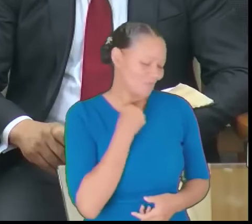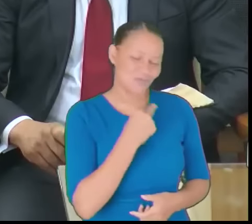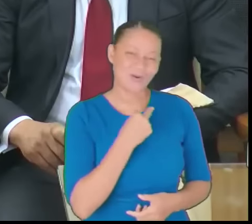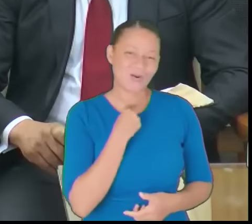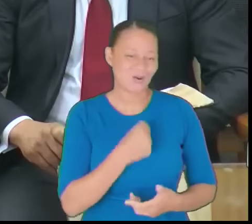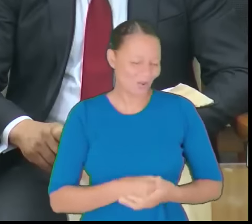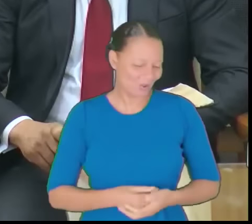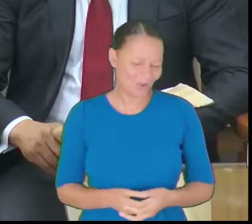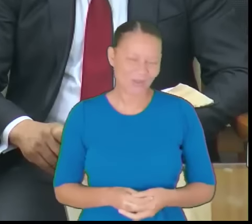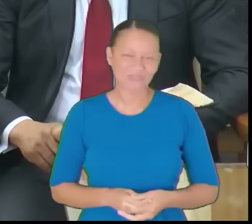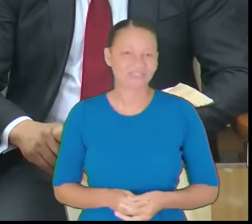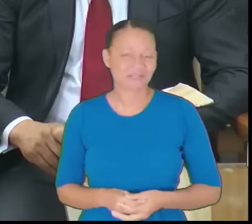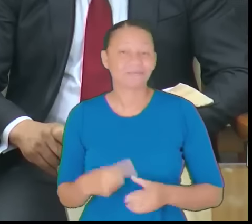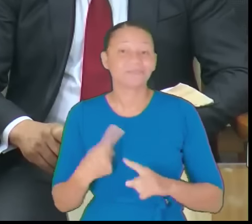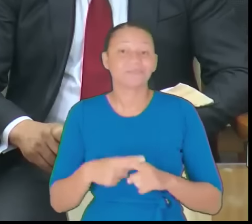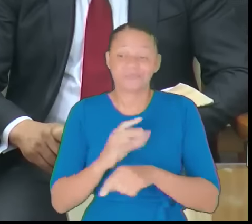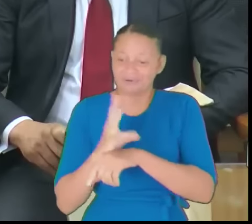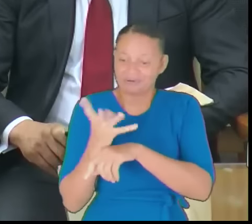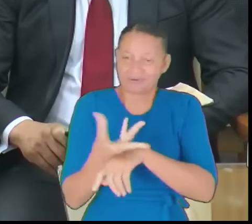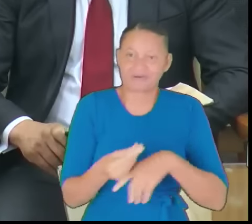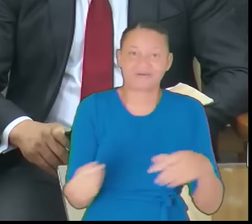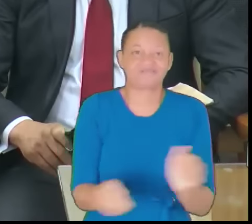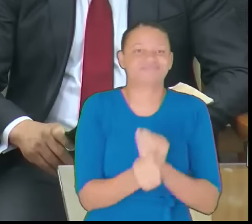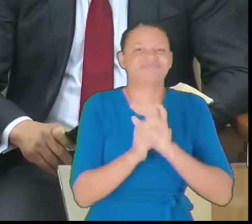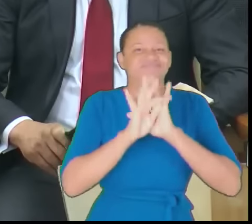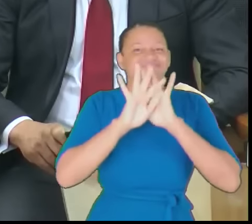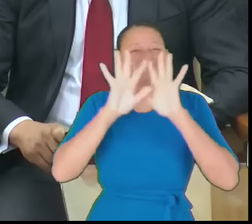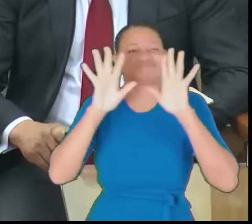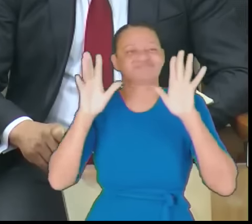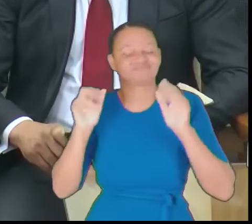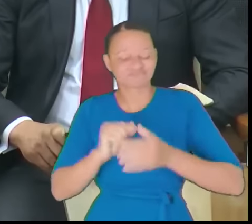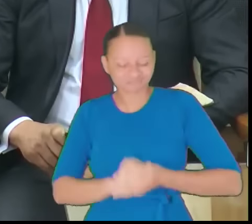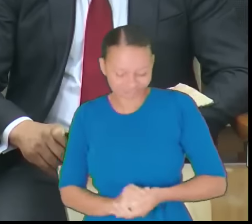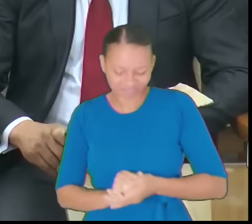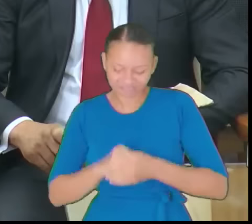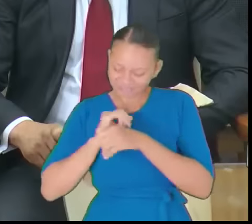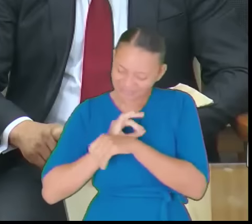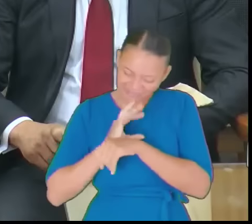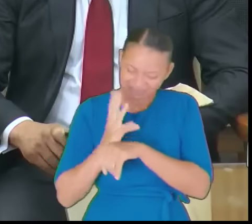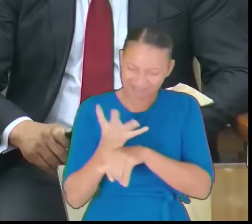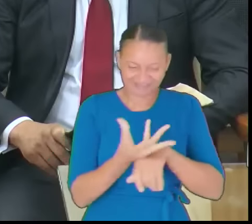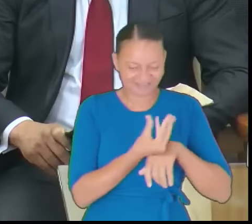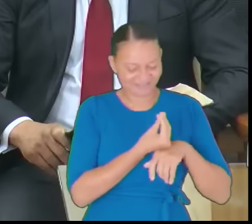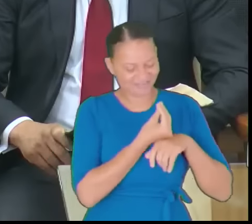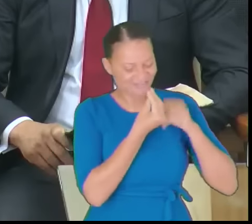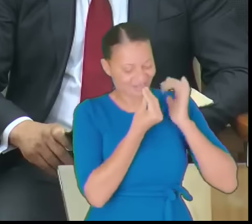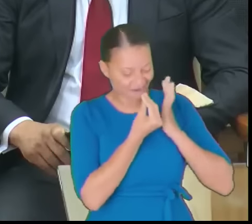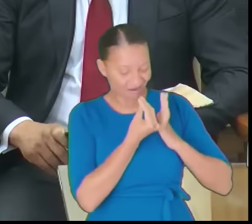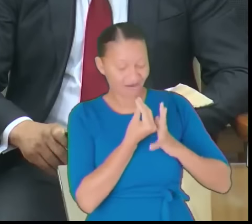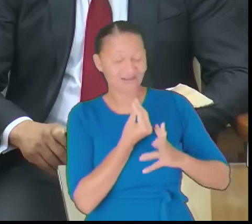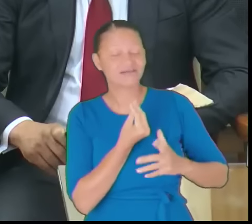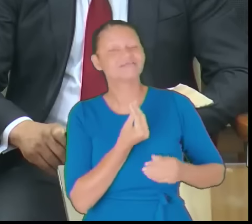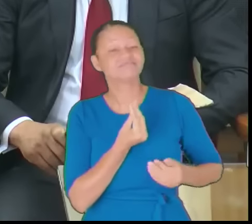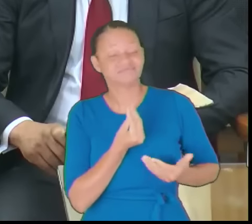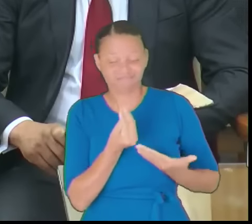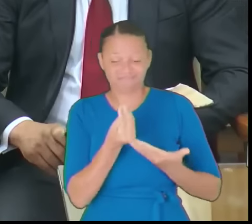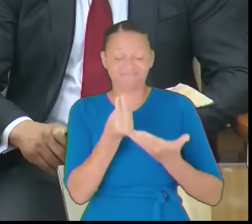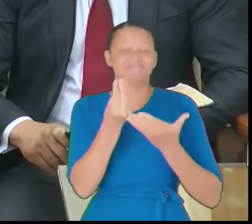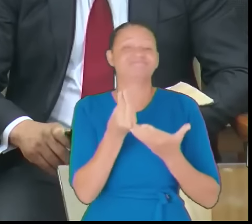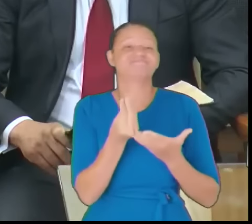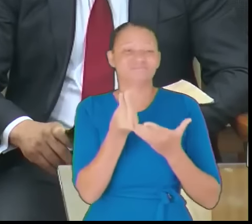Porque a igreja é gloriosa, a igreja é sem mácula e a igreja é